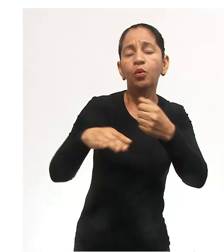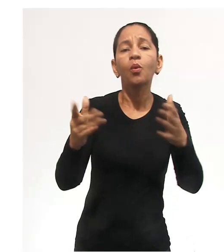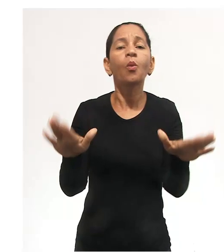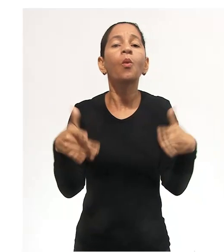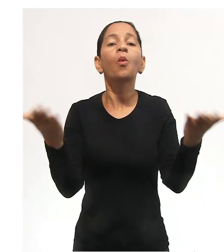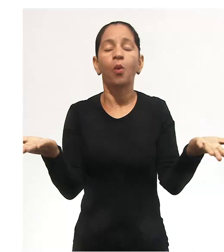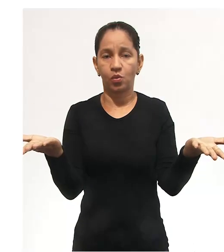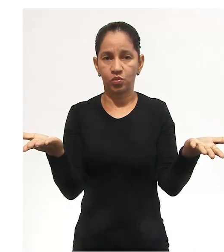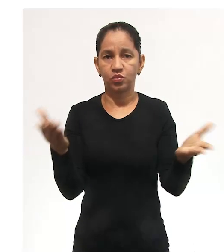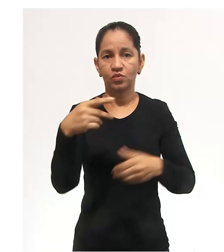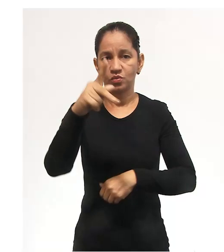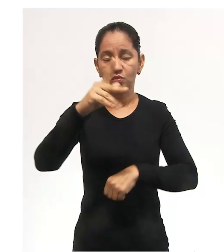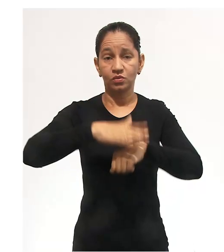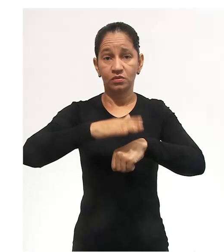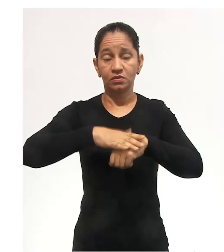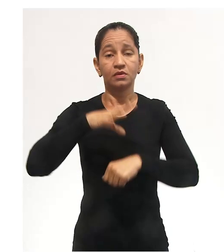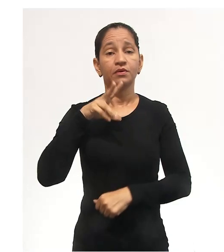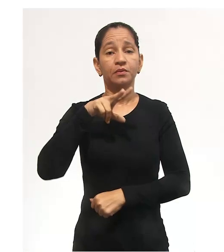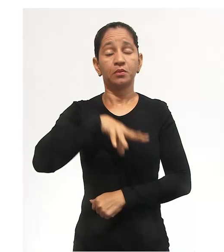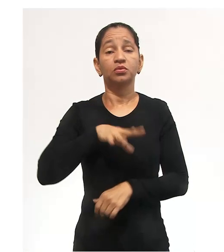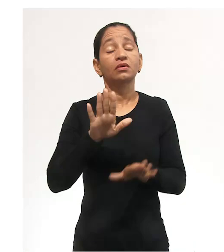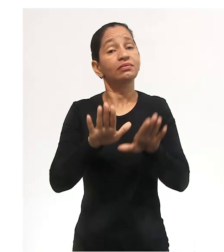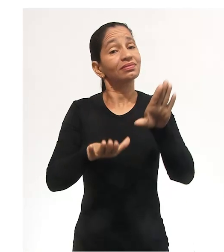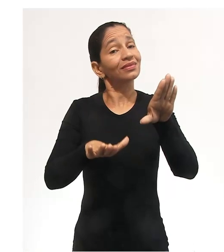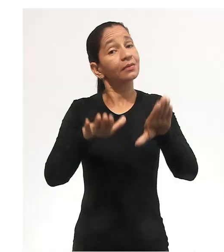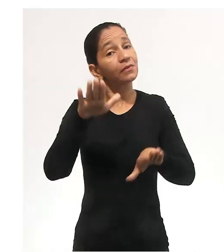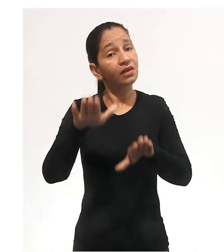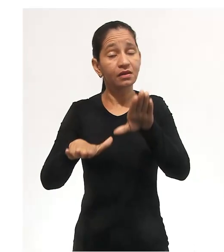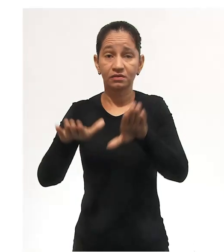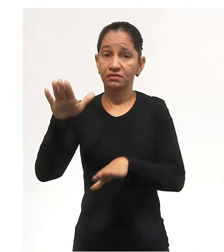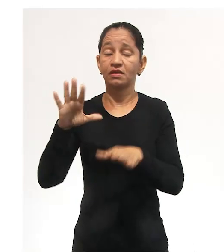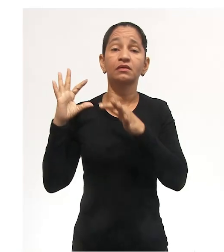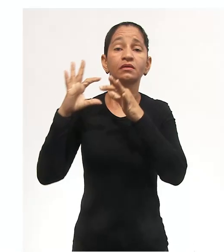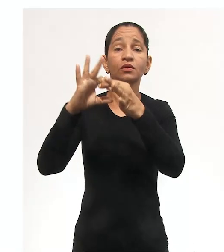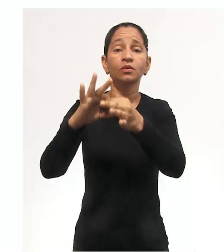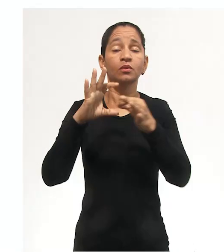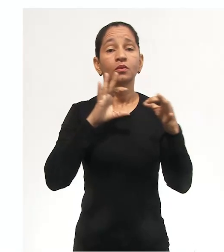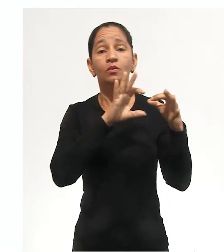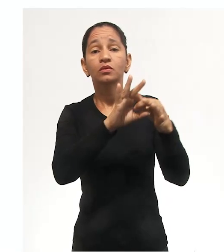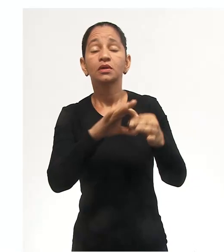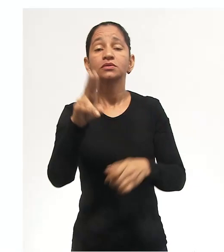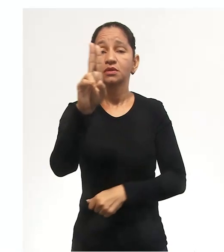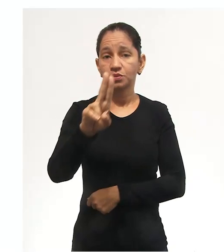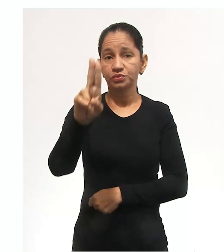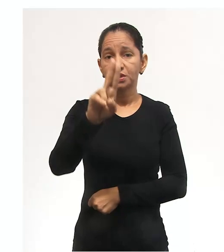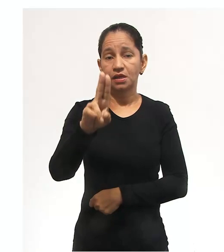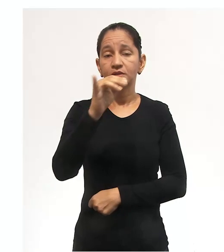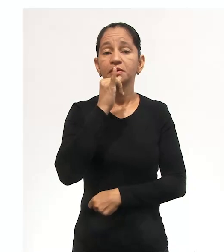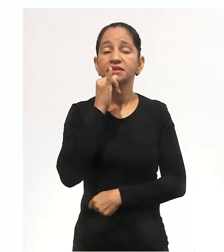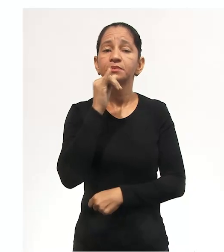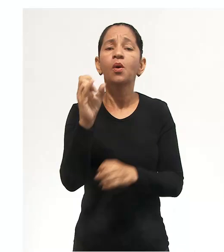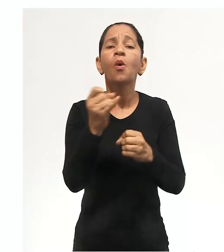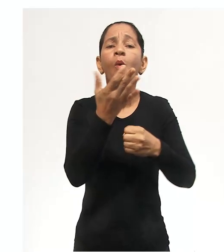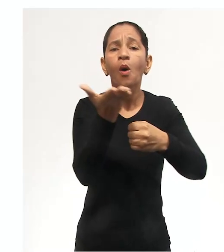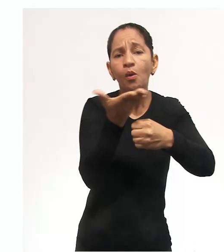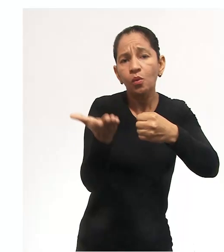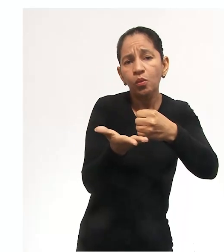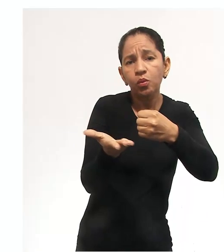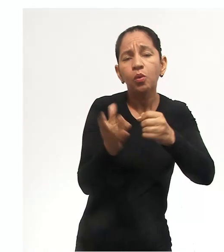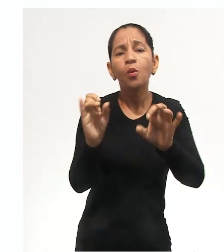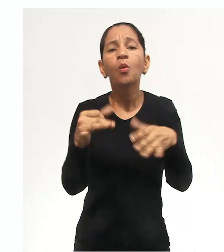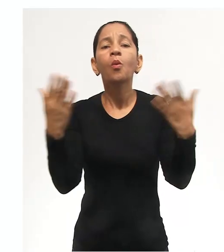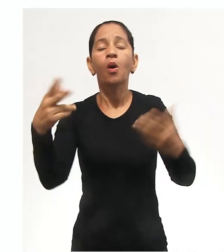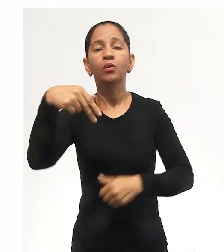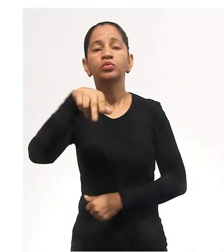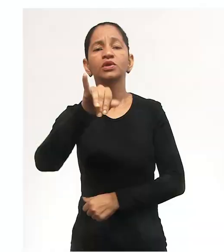língua portuguesa. A língua portuguesa, ela varia conforme o contexto em que ela é empregada. Então, os níveis de linguagem